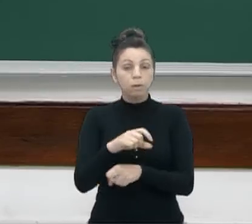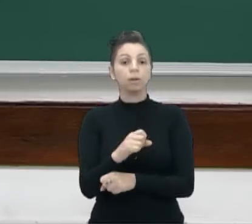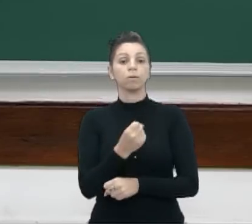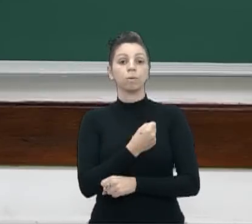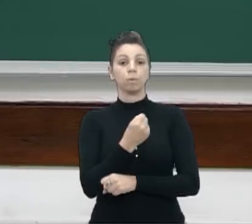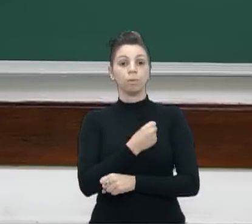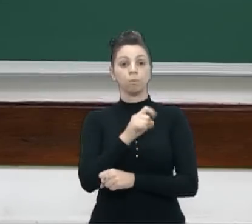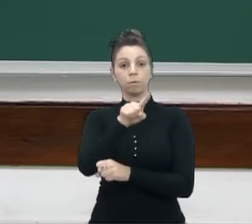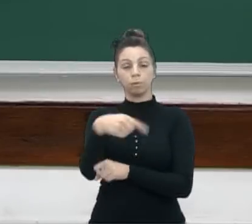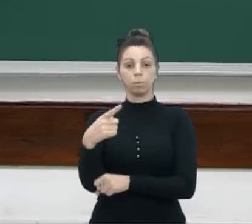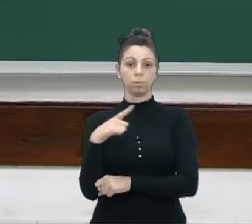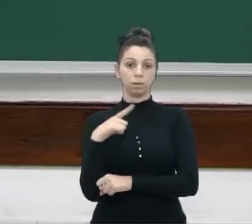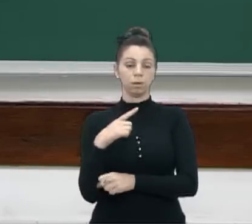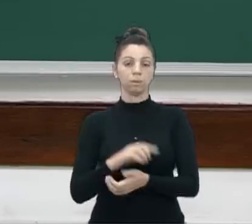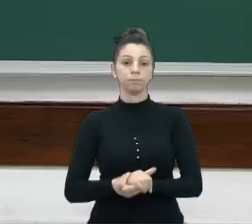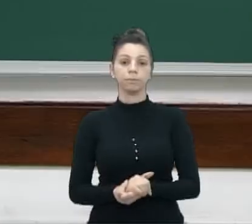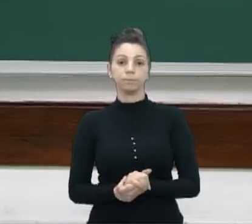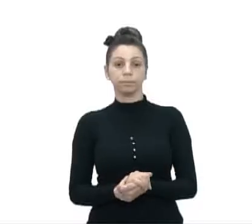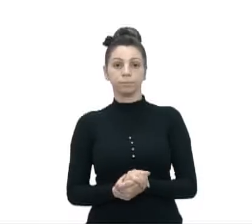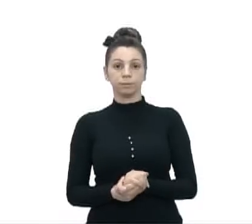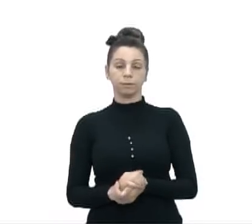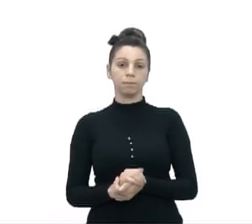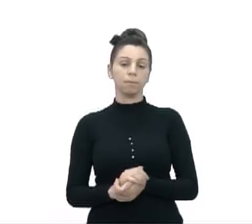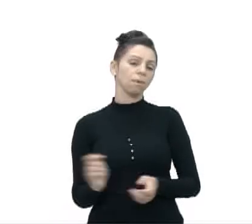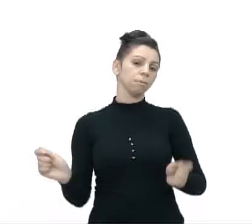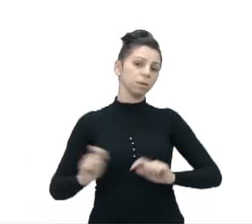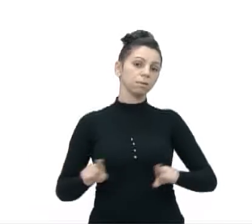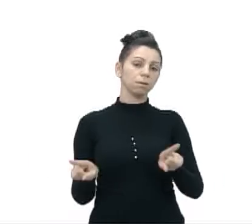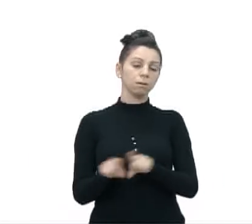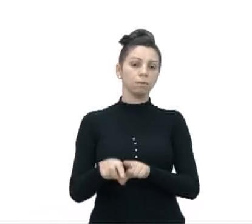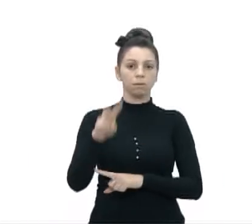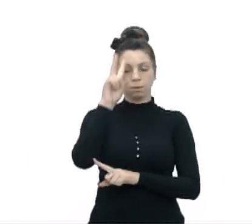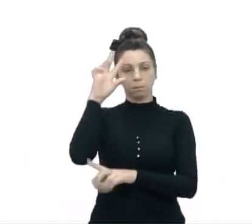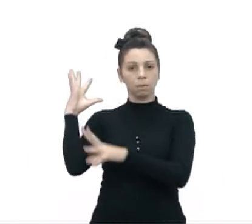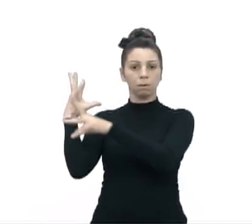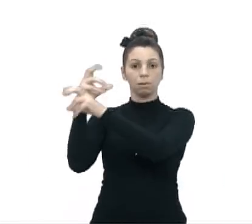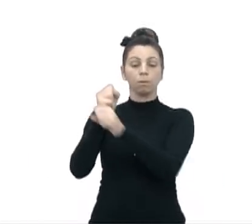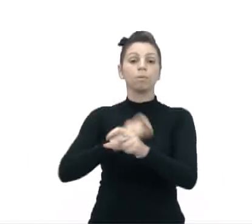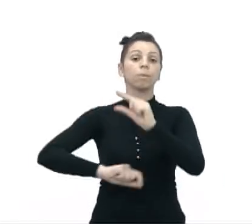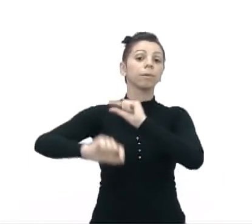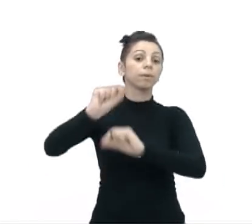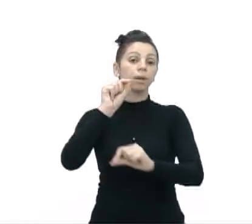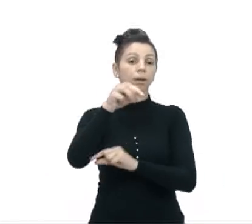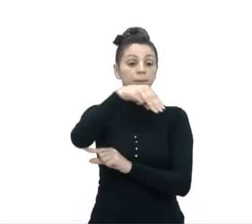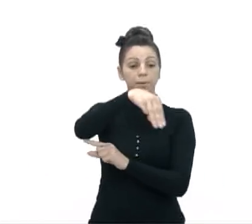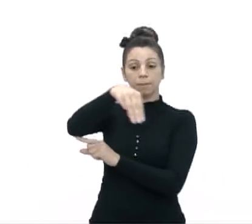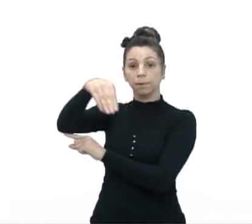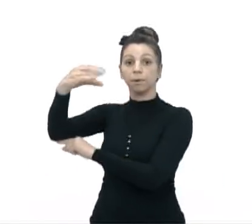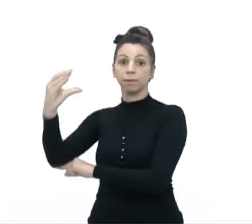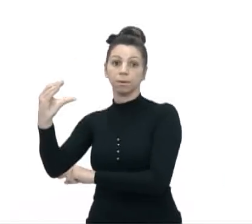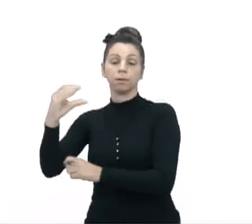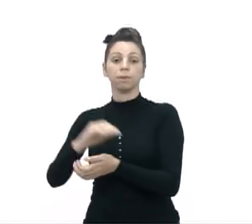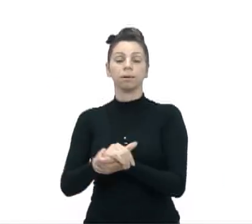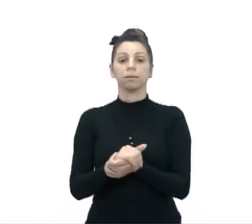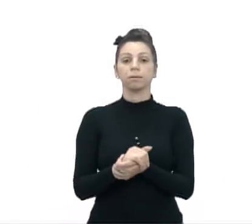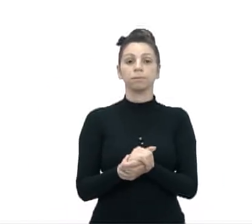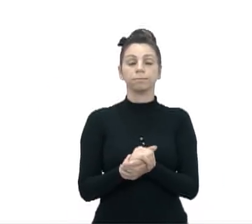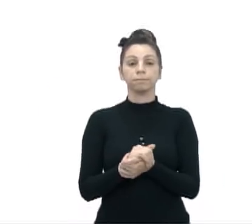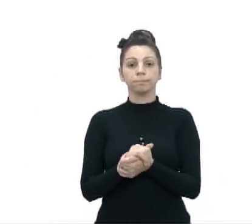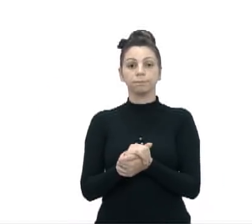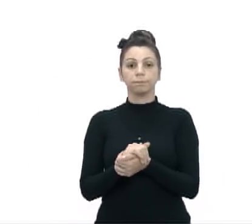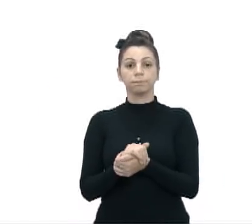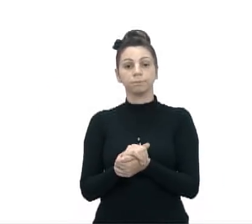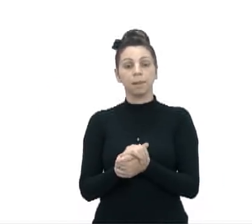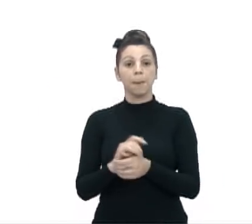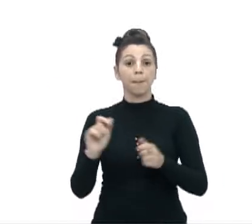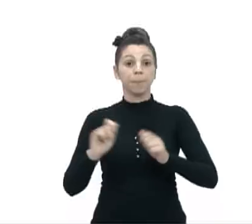bem. Também a gente precisa lembrar de mínimo múltiplo comum. Para a gente falar de equivalência,